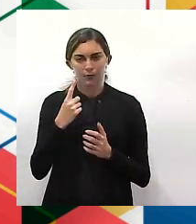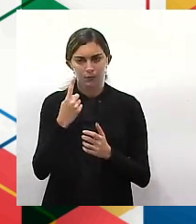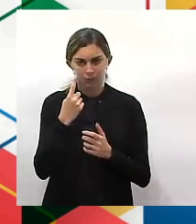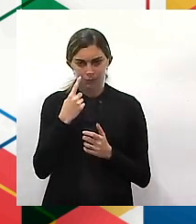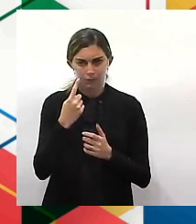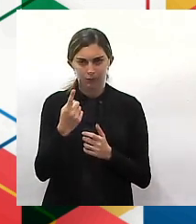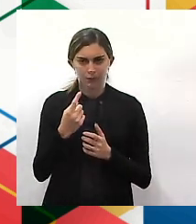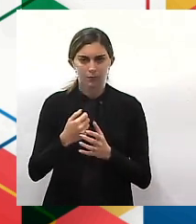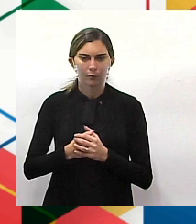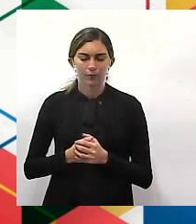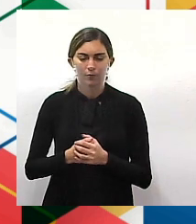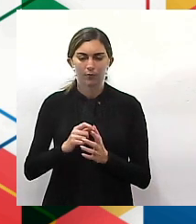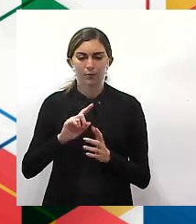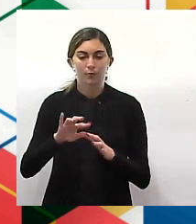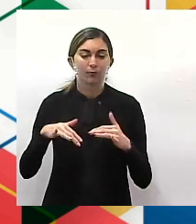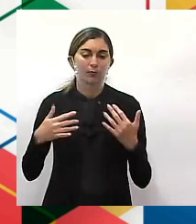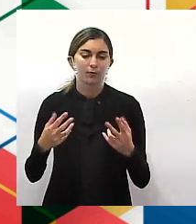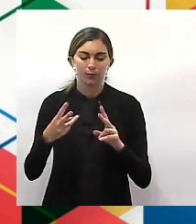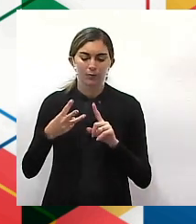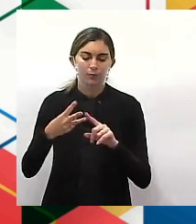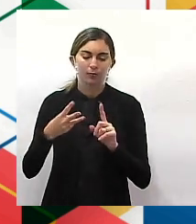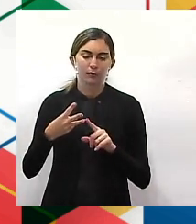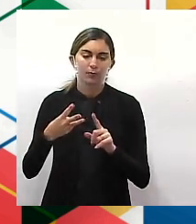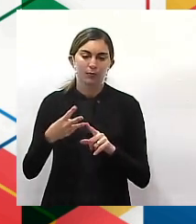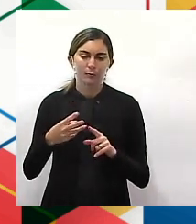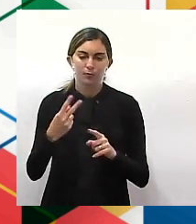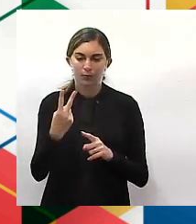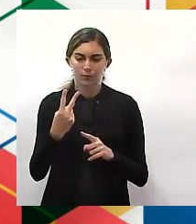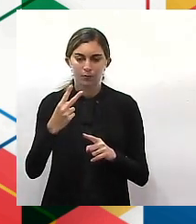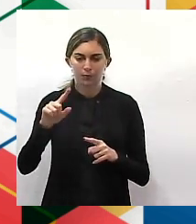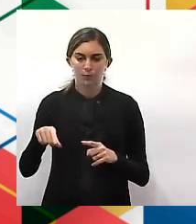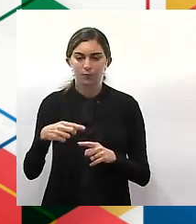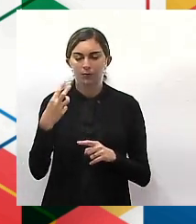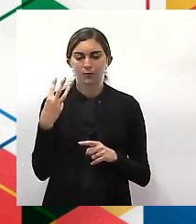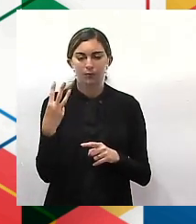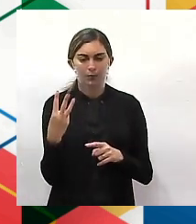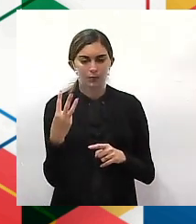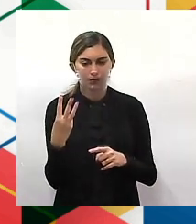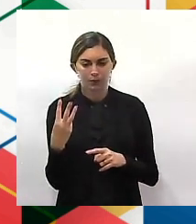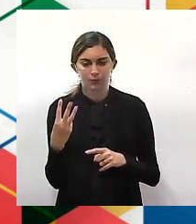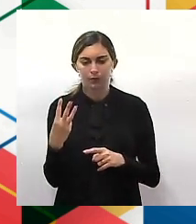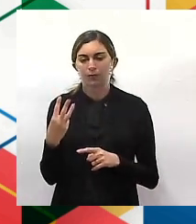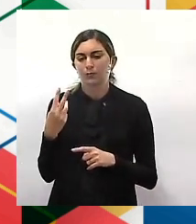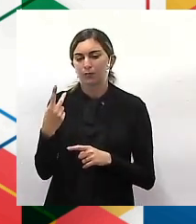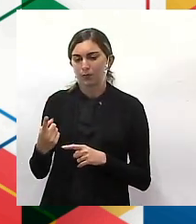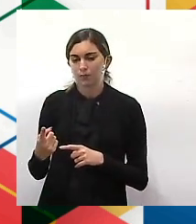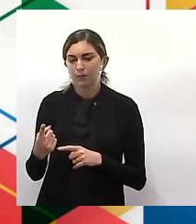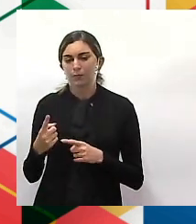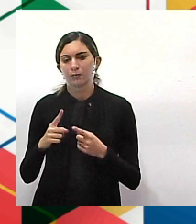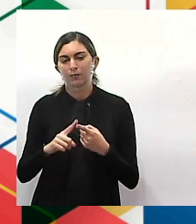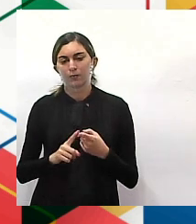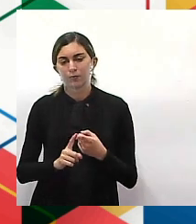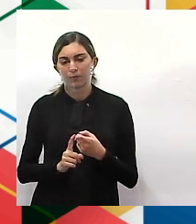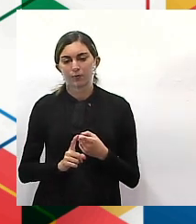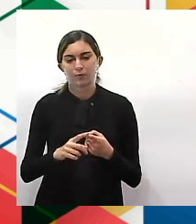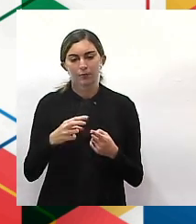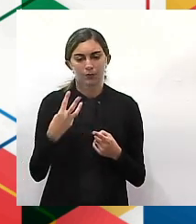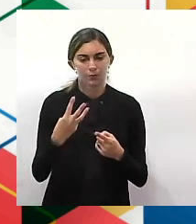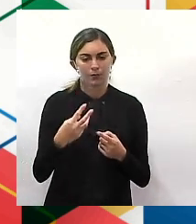ponto. Qual é o terceiro ponto? 2, 3. Primeiro é x, 2 e depois y, 3.